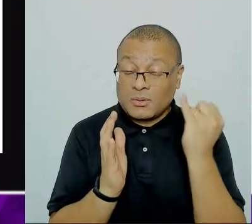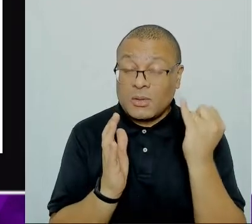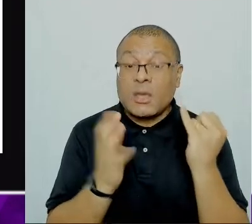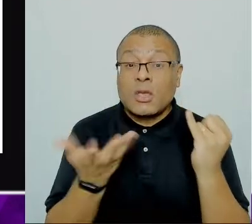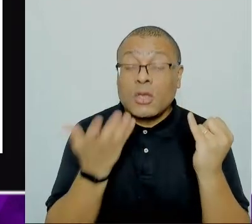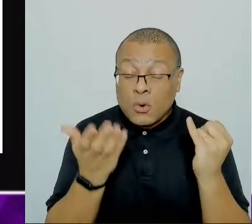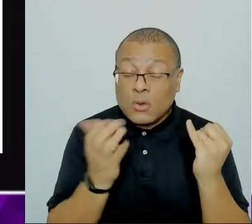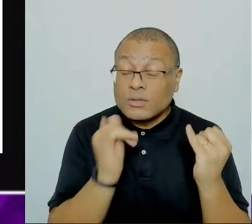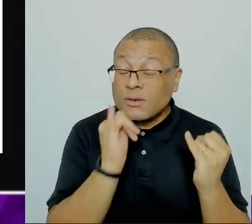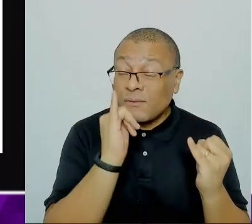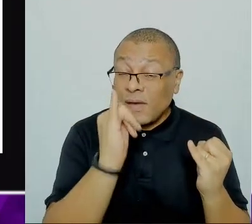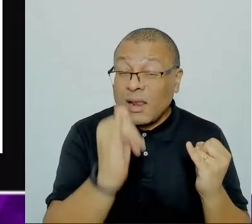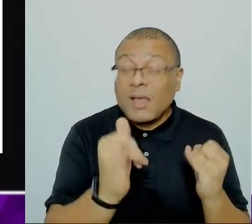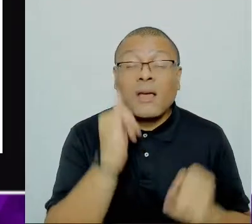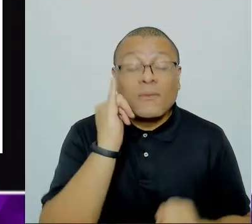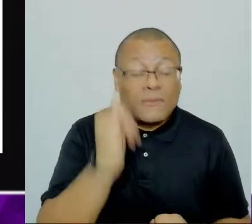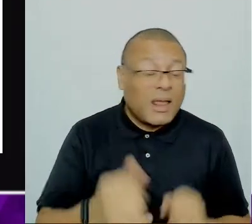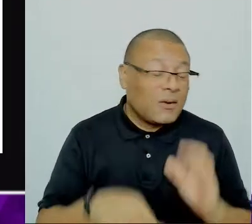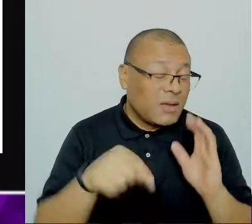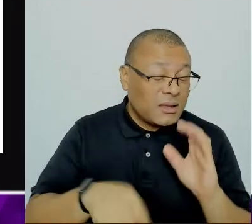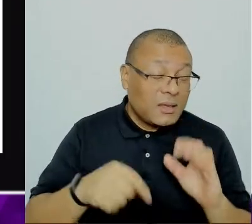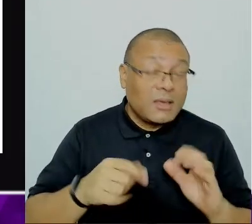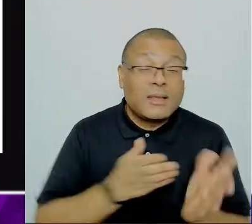Mas o que já foi falado aqui dentro da trilha